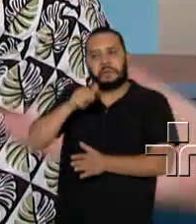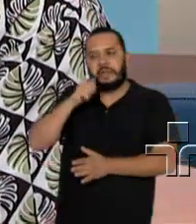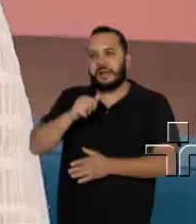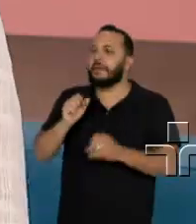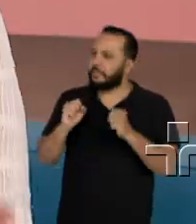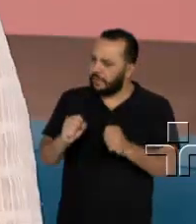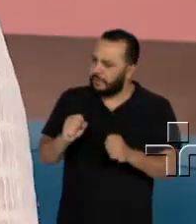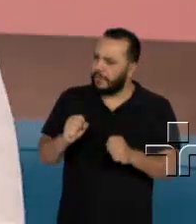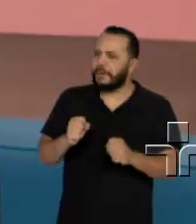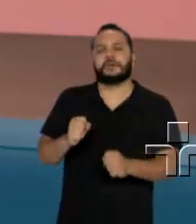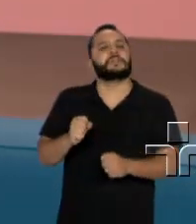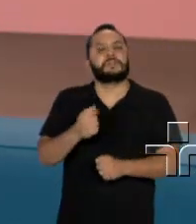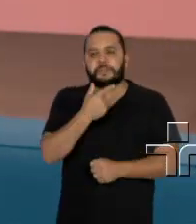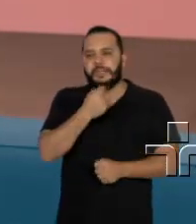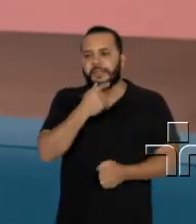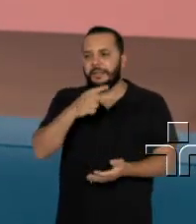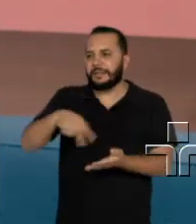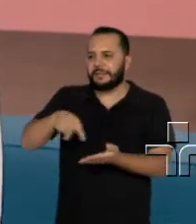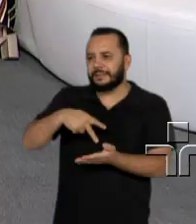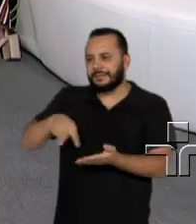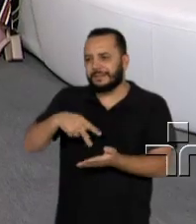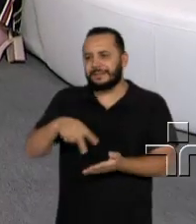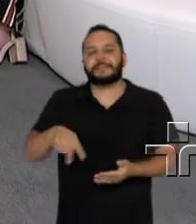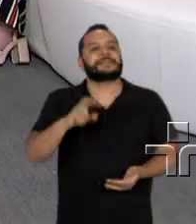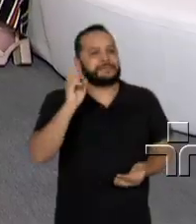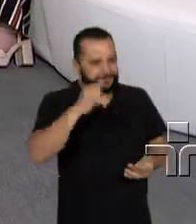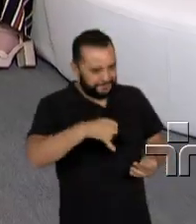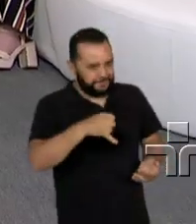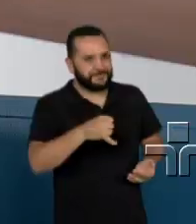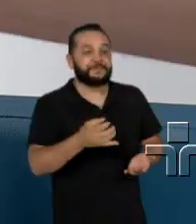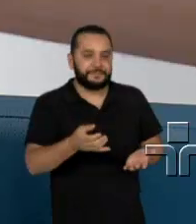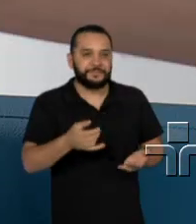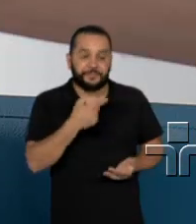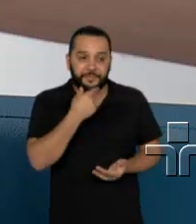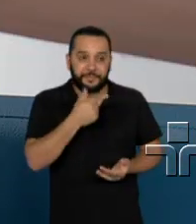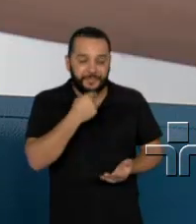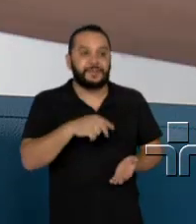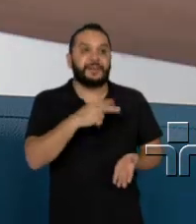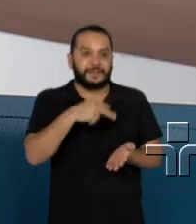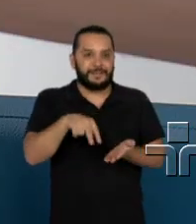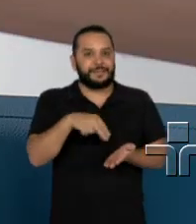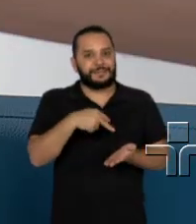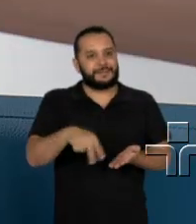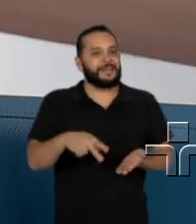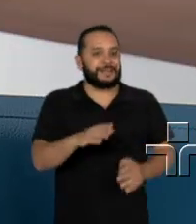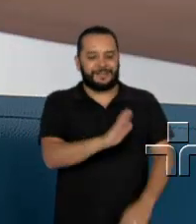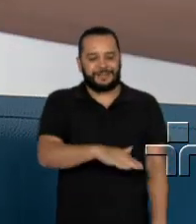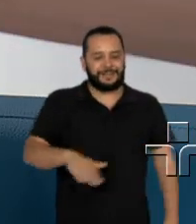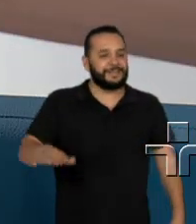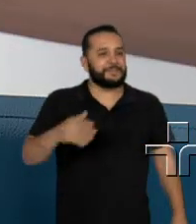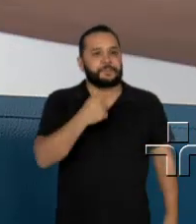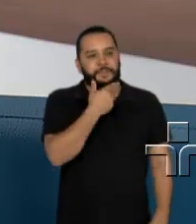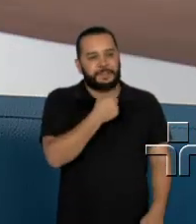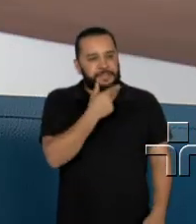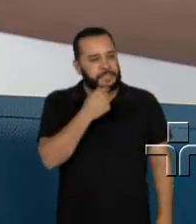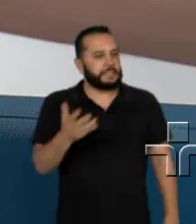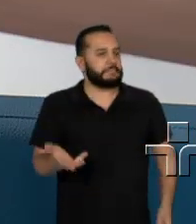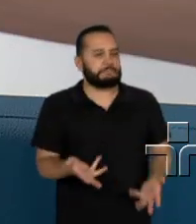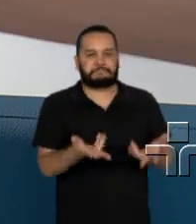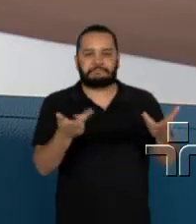tem que pode dançar pra mim é dançar e tem muito talento chega assim crianças meninos que é